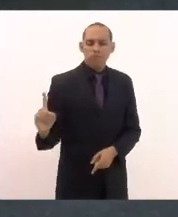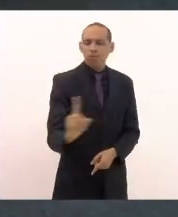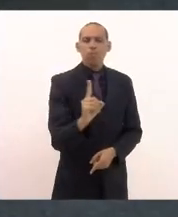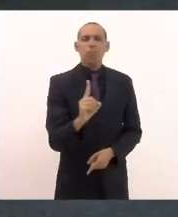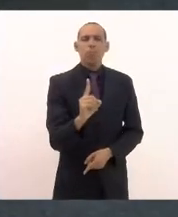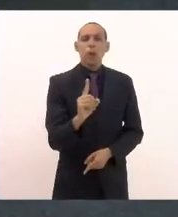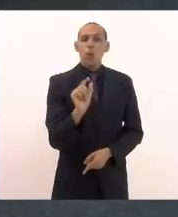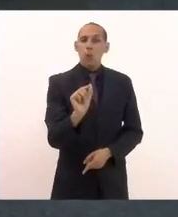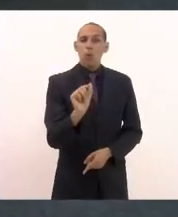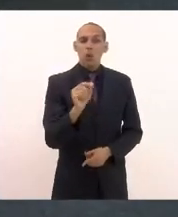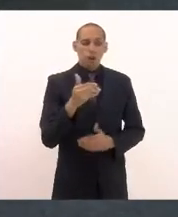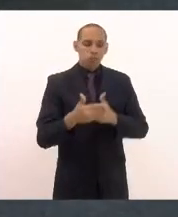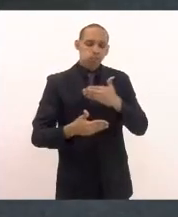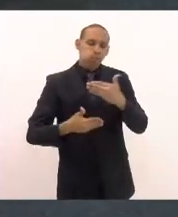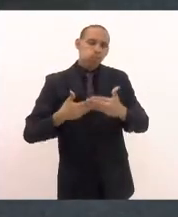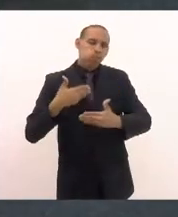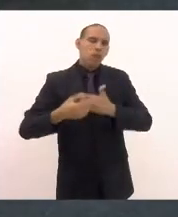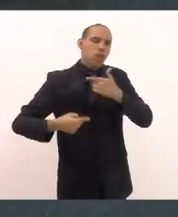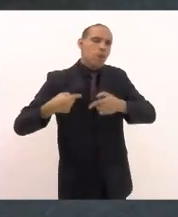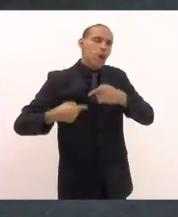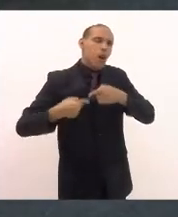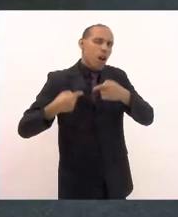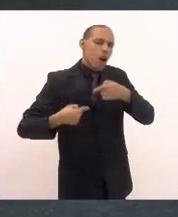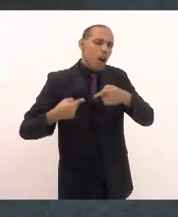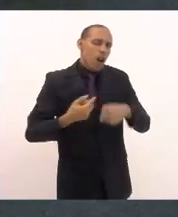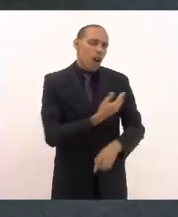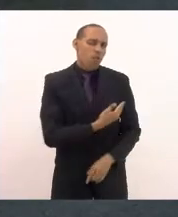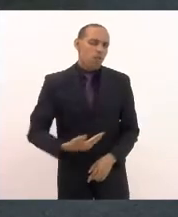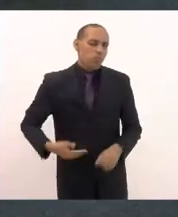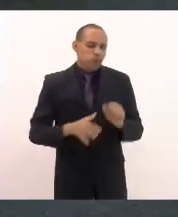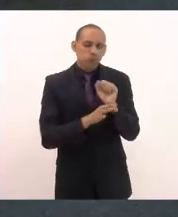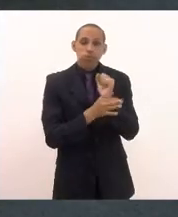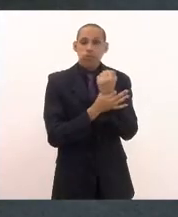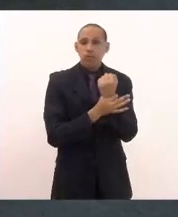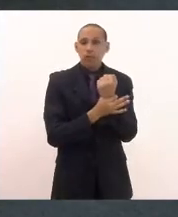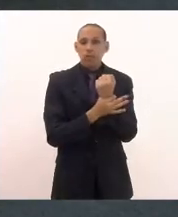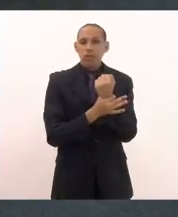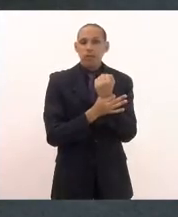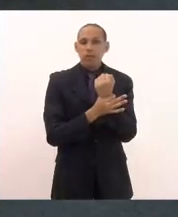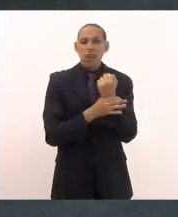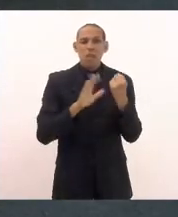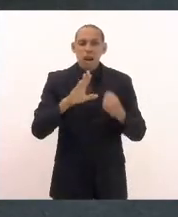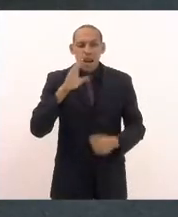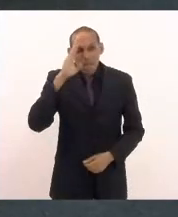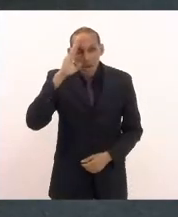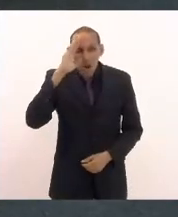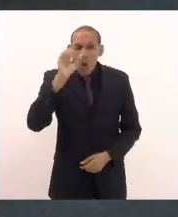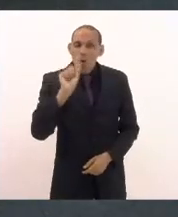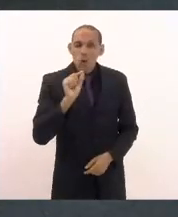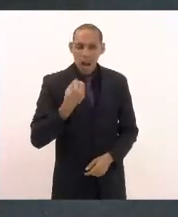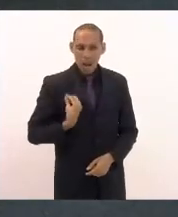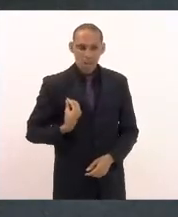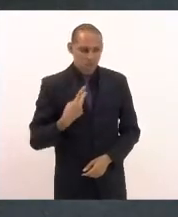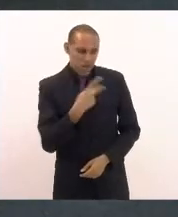de um processo de política pública de segurança que não prioriza nem a vida do policial e nem a vida